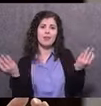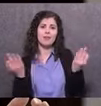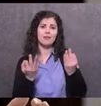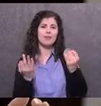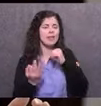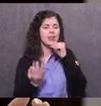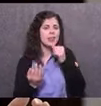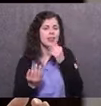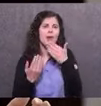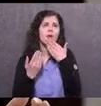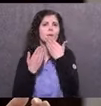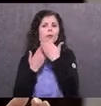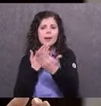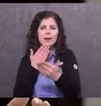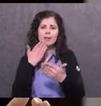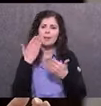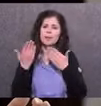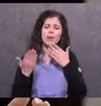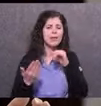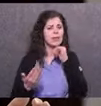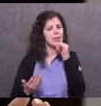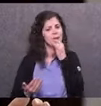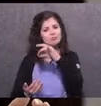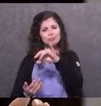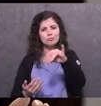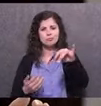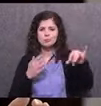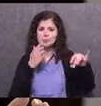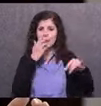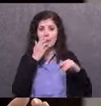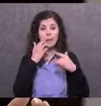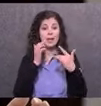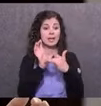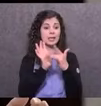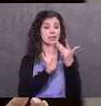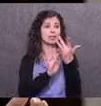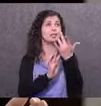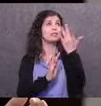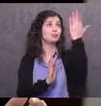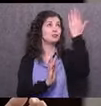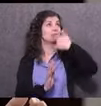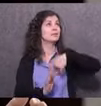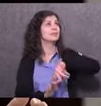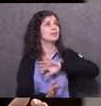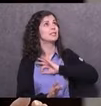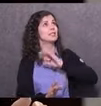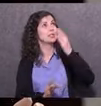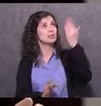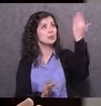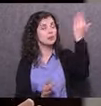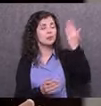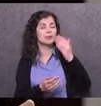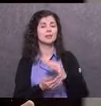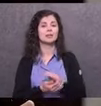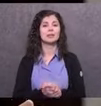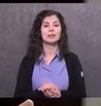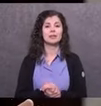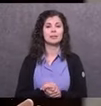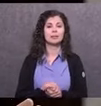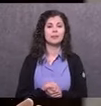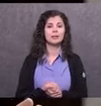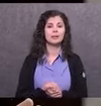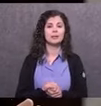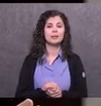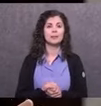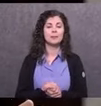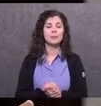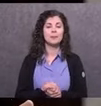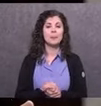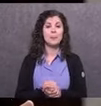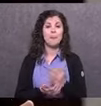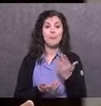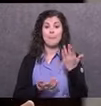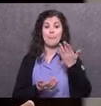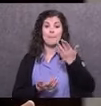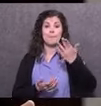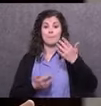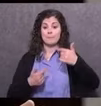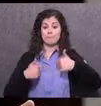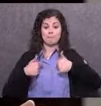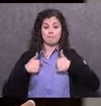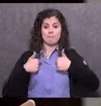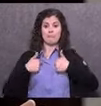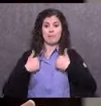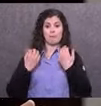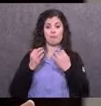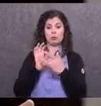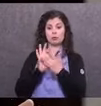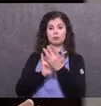toda a parte, por Cristo nosso Senhor. Sendo inocente, entregou-se à morte